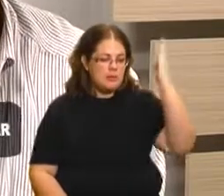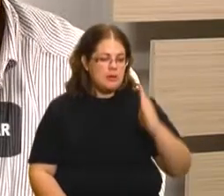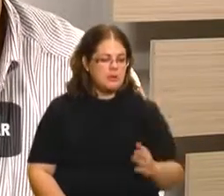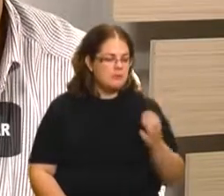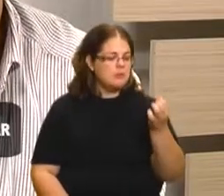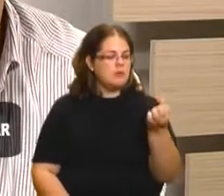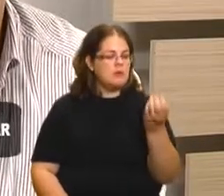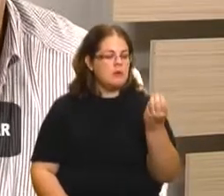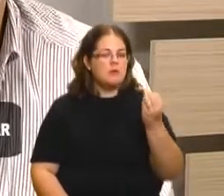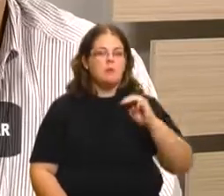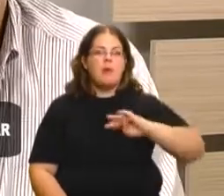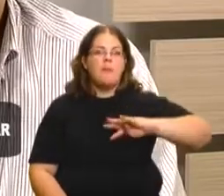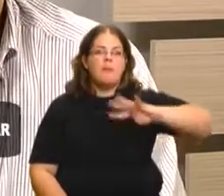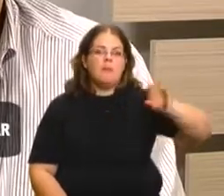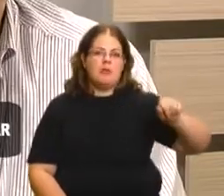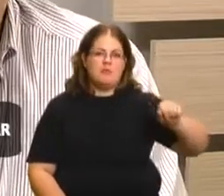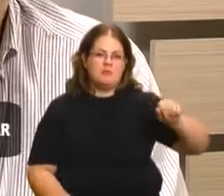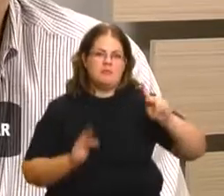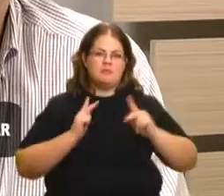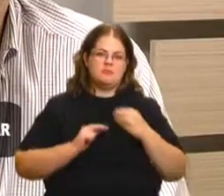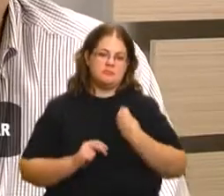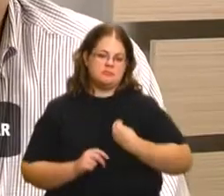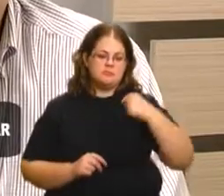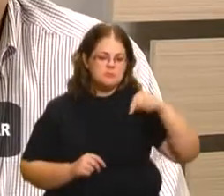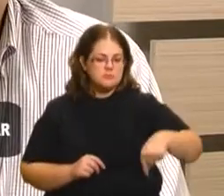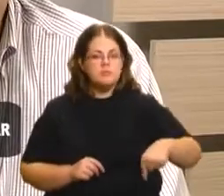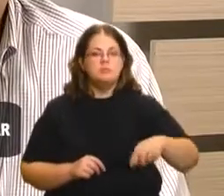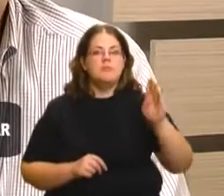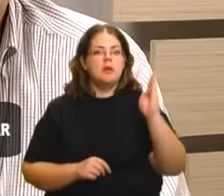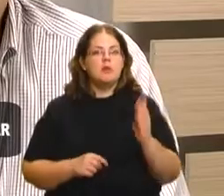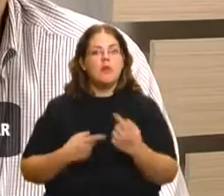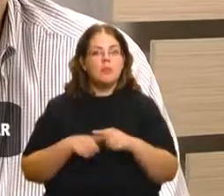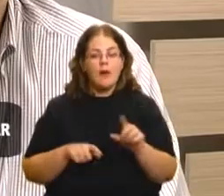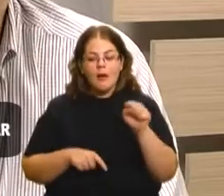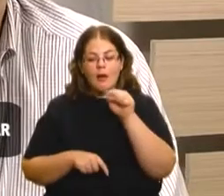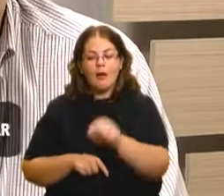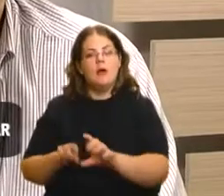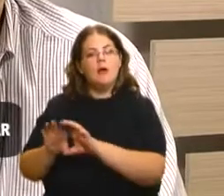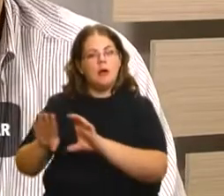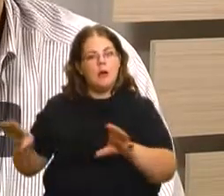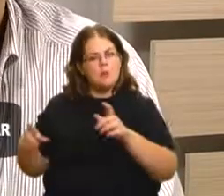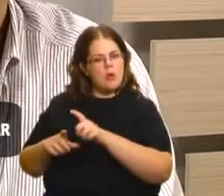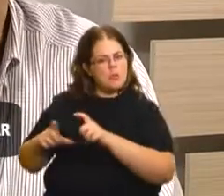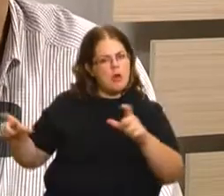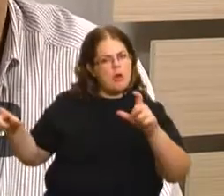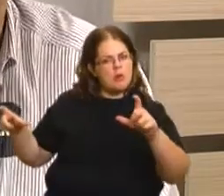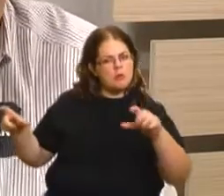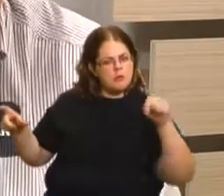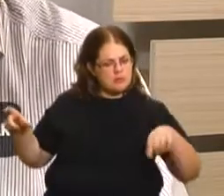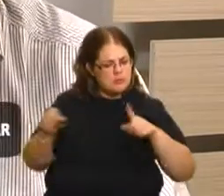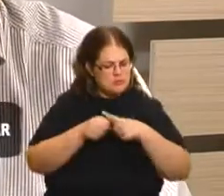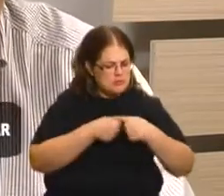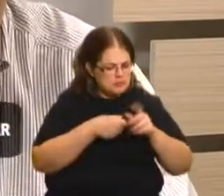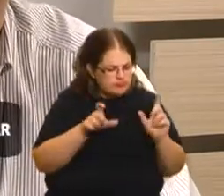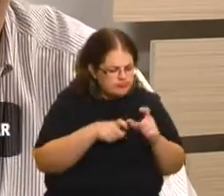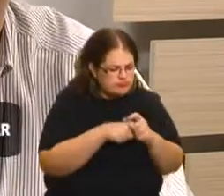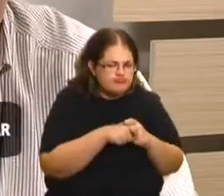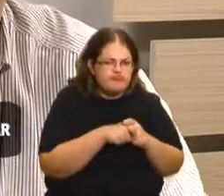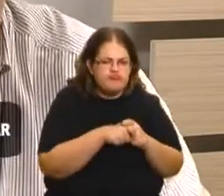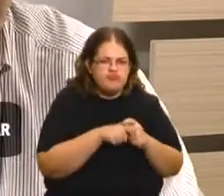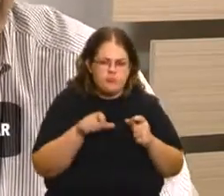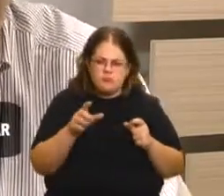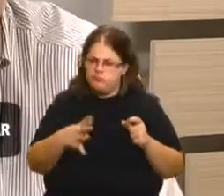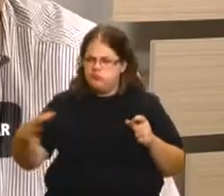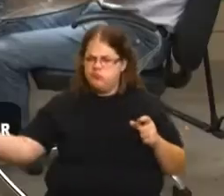no campo. Sim. Então as cidades tinham uma população infinitamente menor. As vilas, as